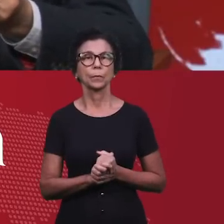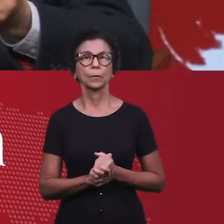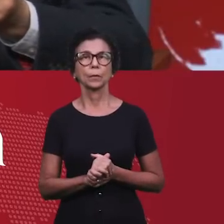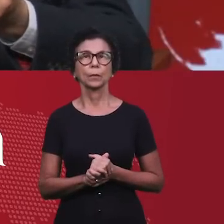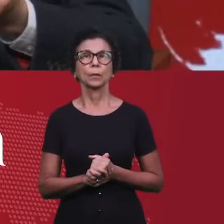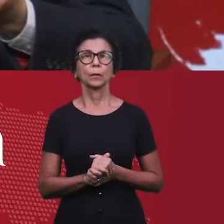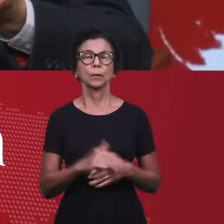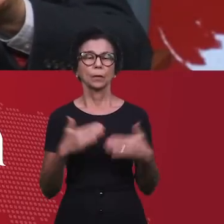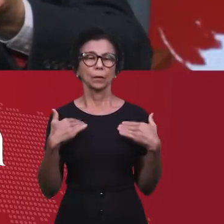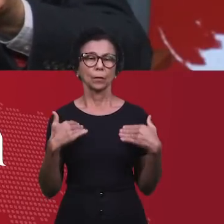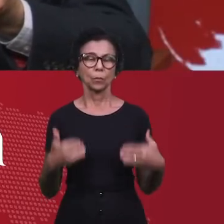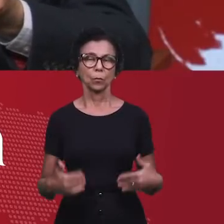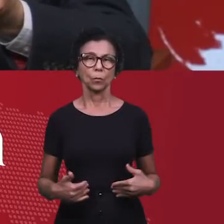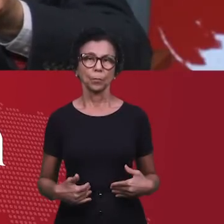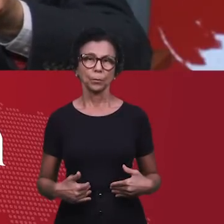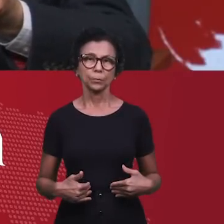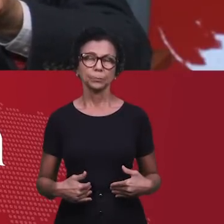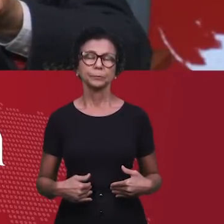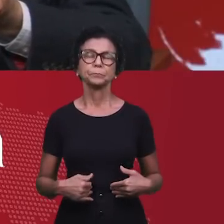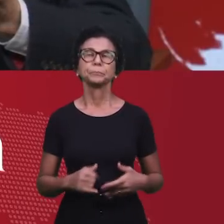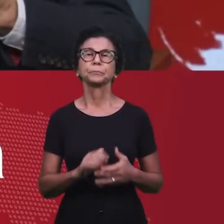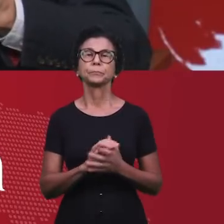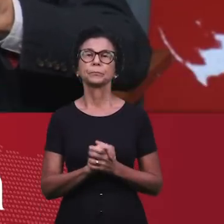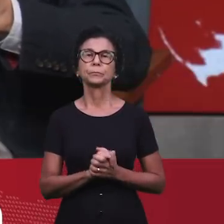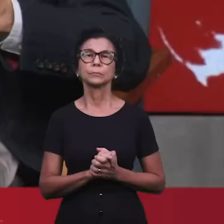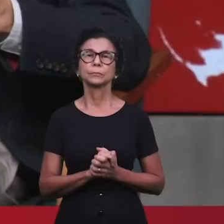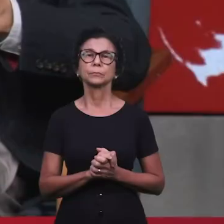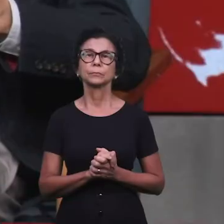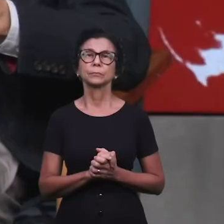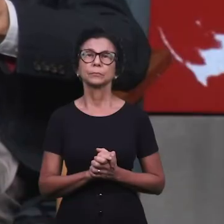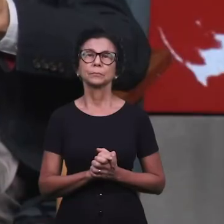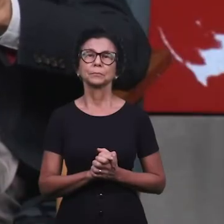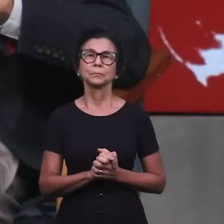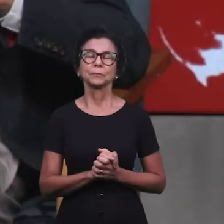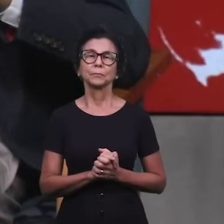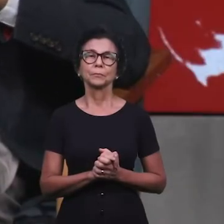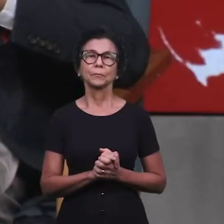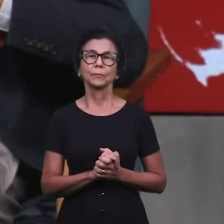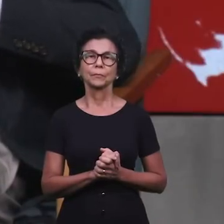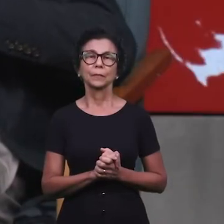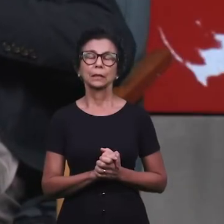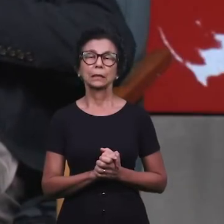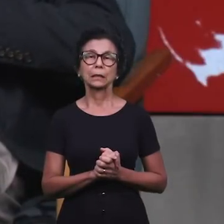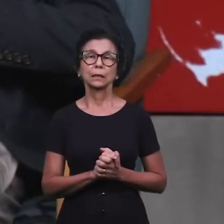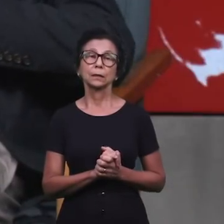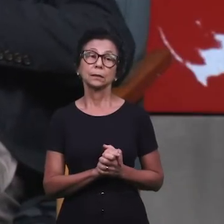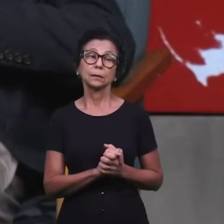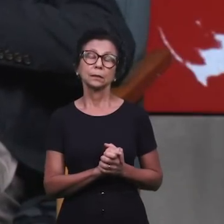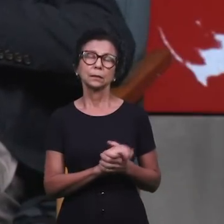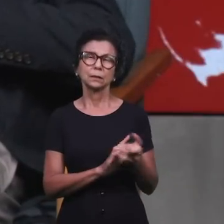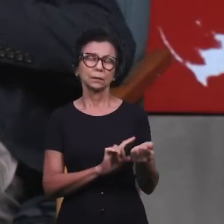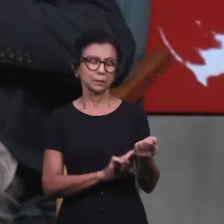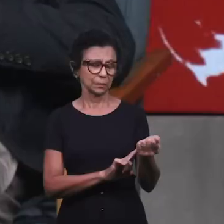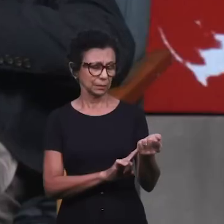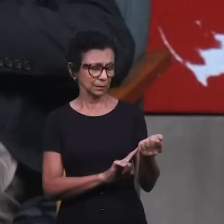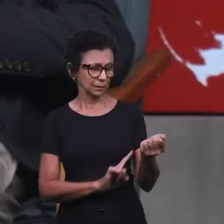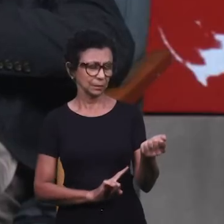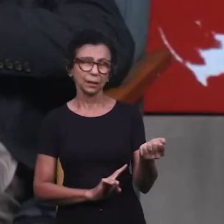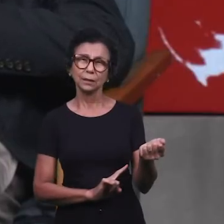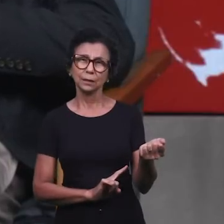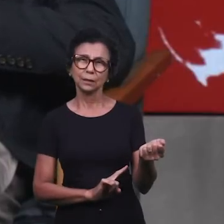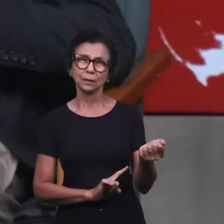corpo e sangue. O que significa isso? Significa que há um